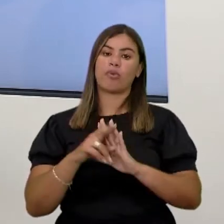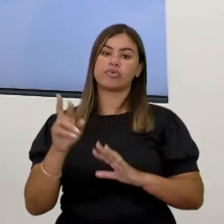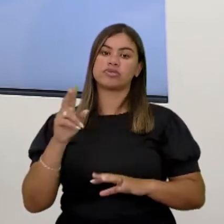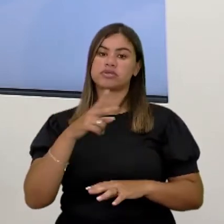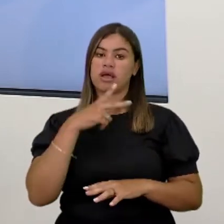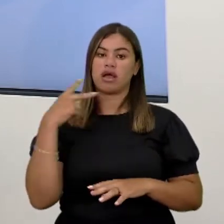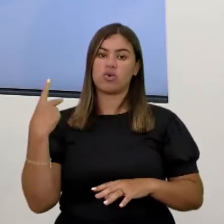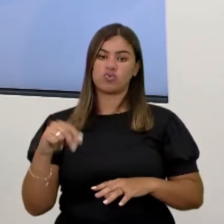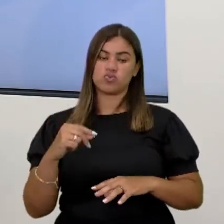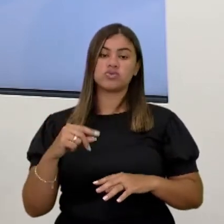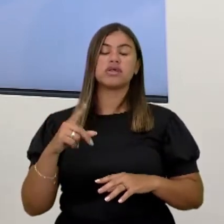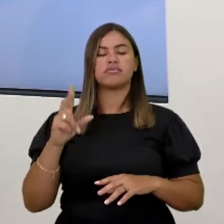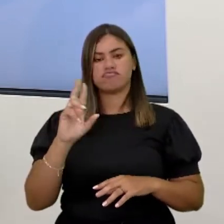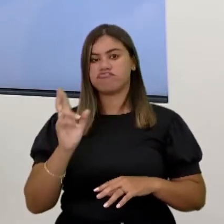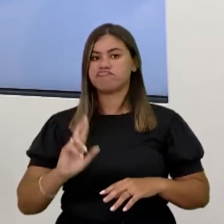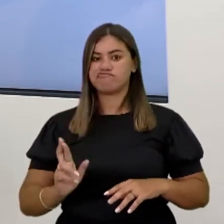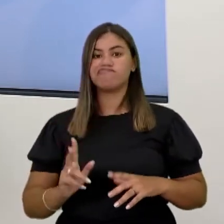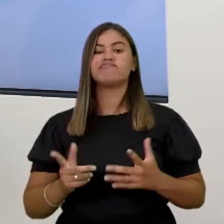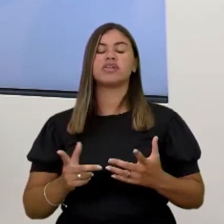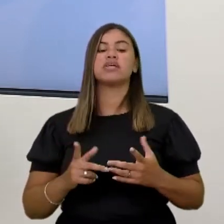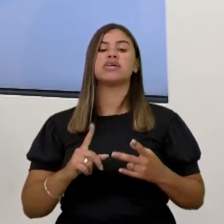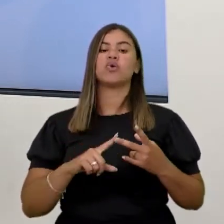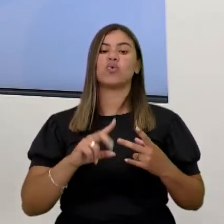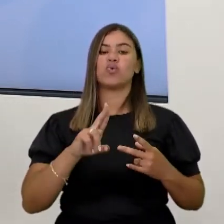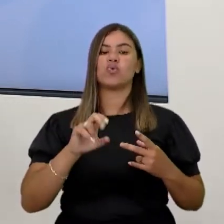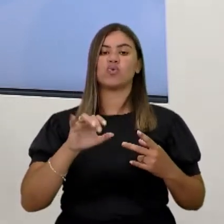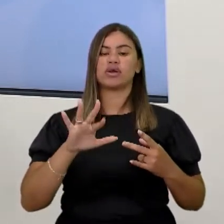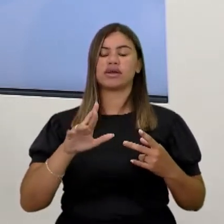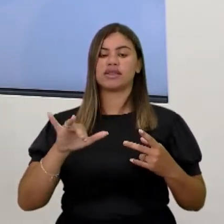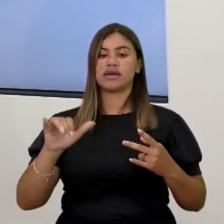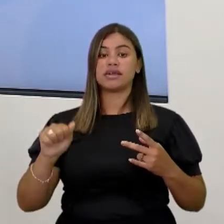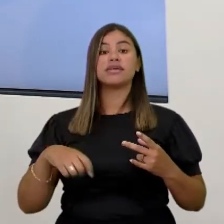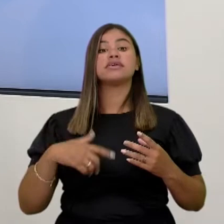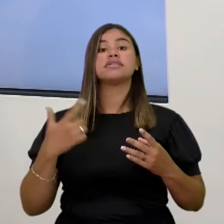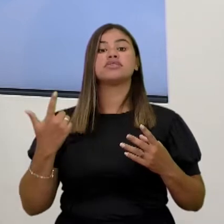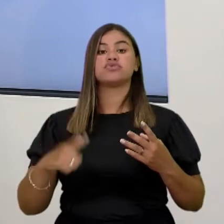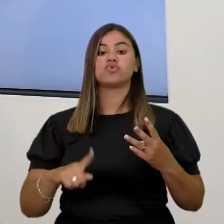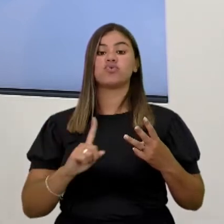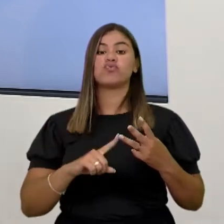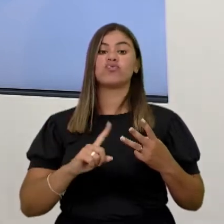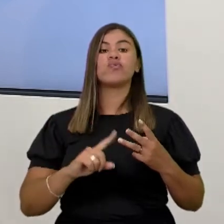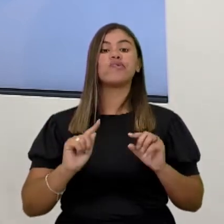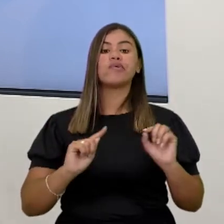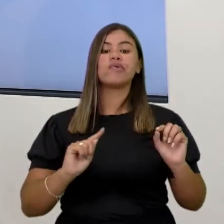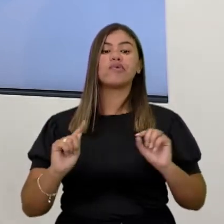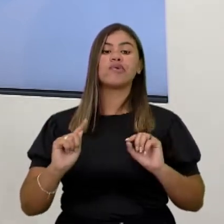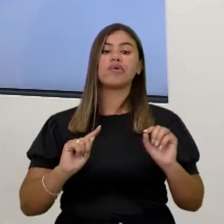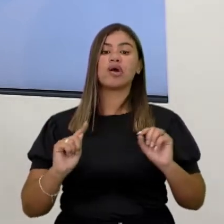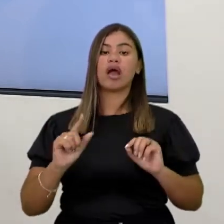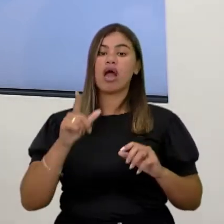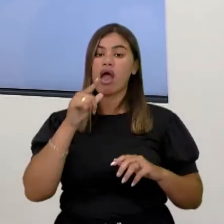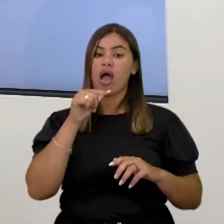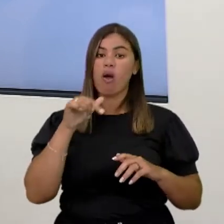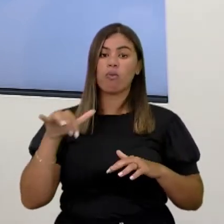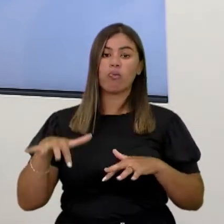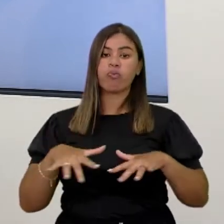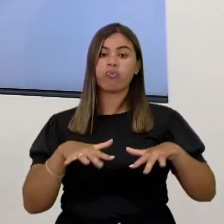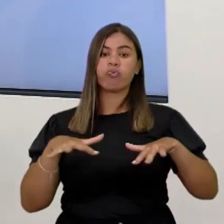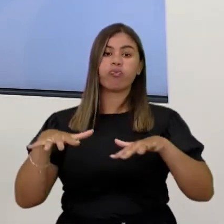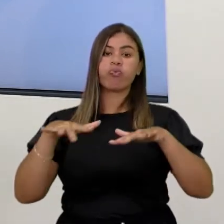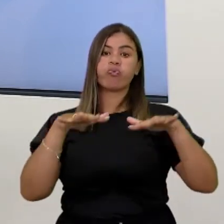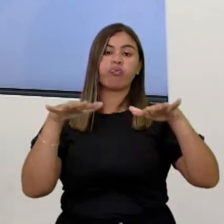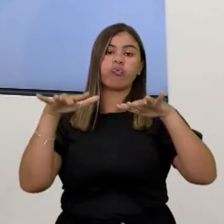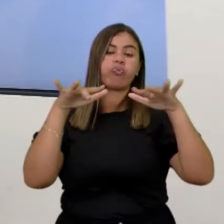da Ucrânia, e quando saíram desse assunto, falaram de uma outra coisa, né? Falaram das enchentes em Petrópolis,